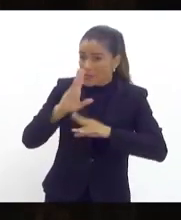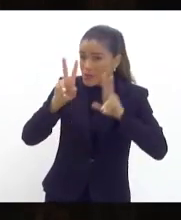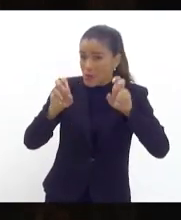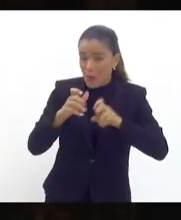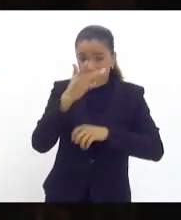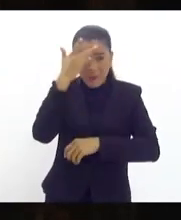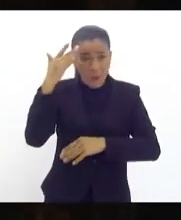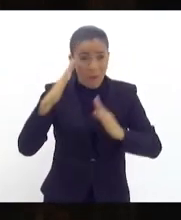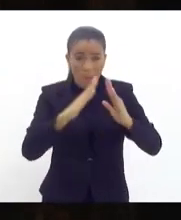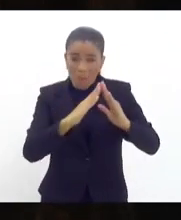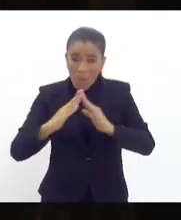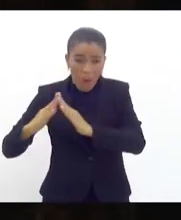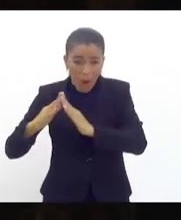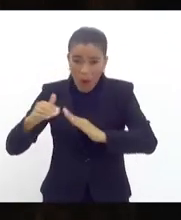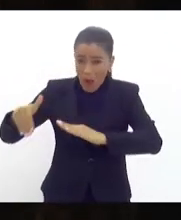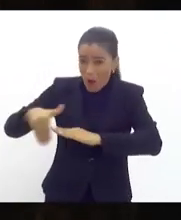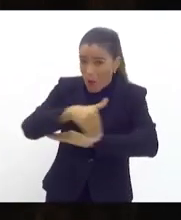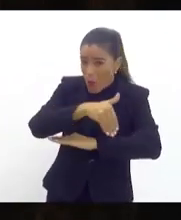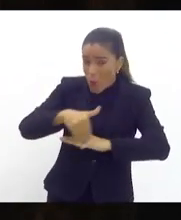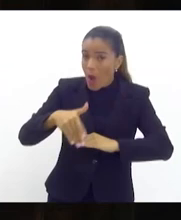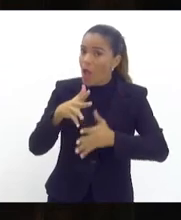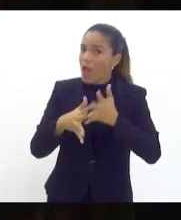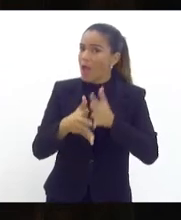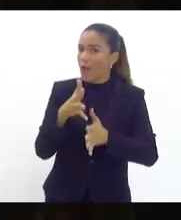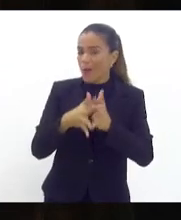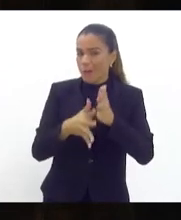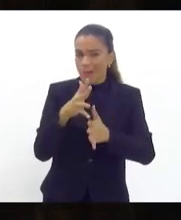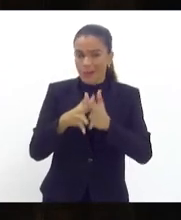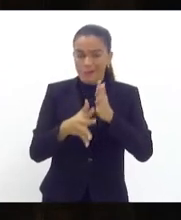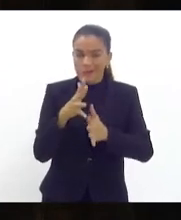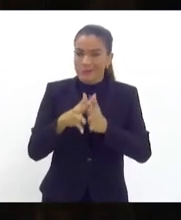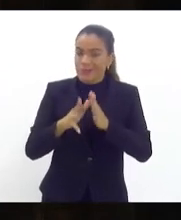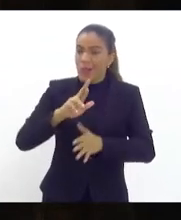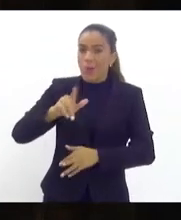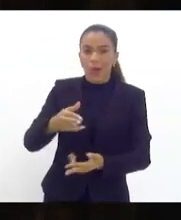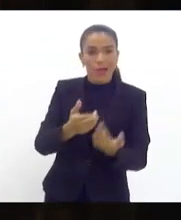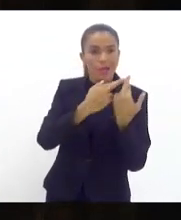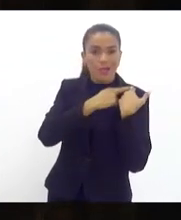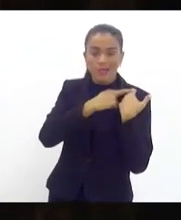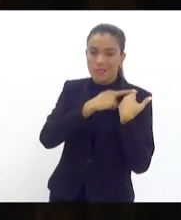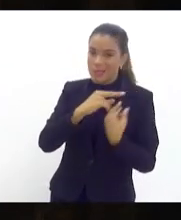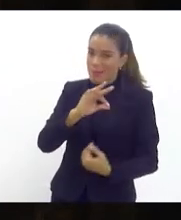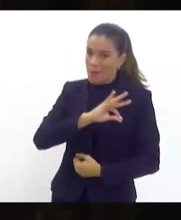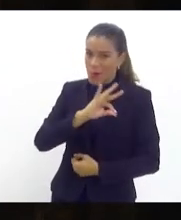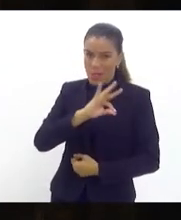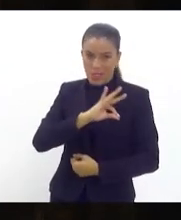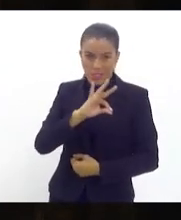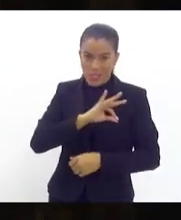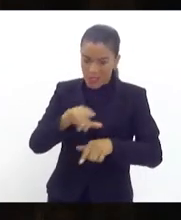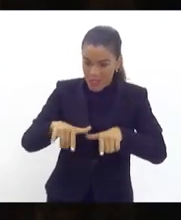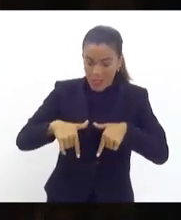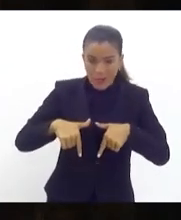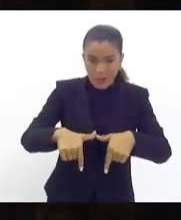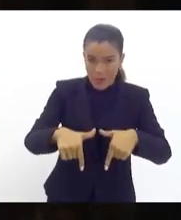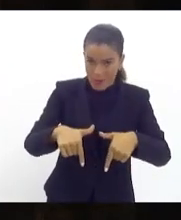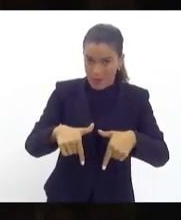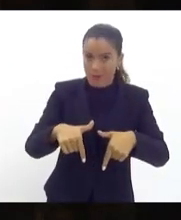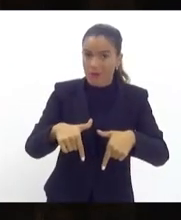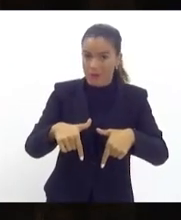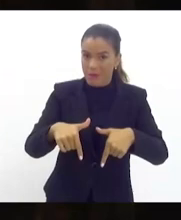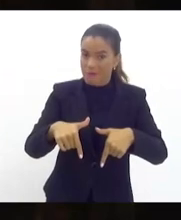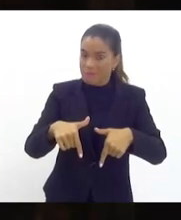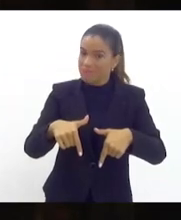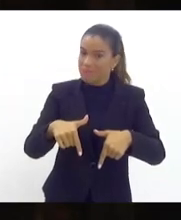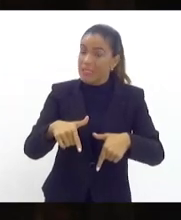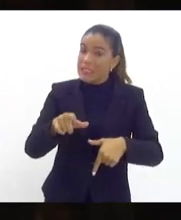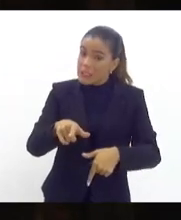de rua como aqui foi dito é extremamente complexa porque não cabe a polícia diretamente a atuar há muito isso foi